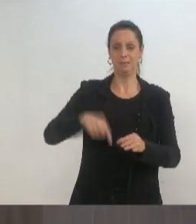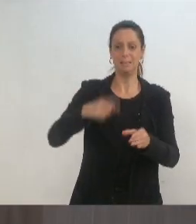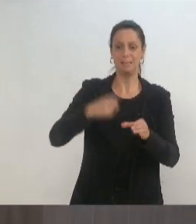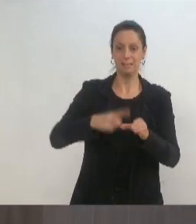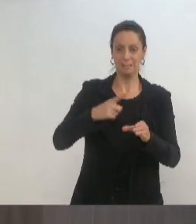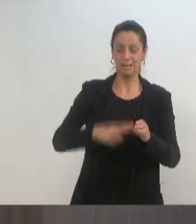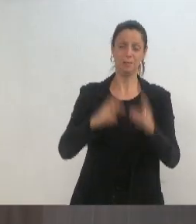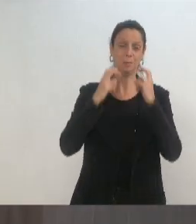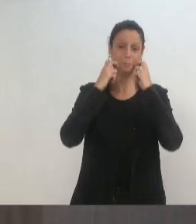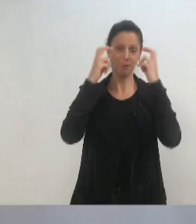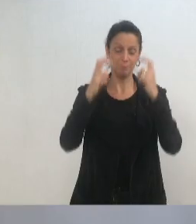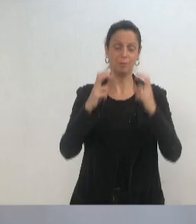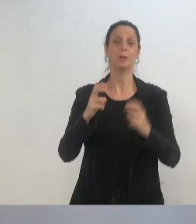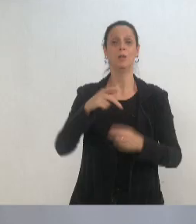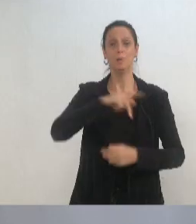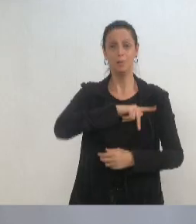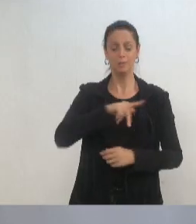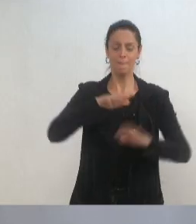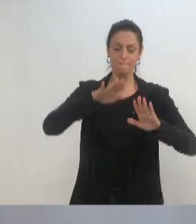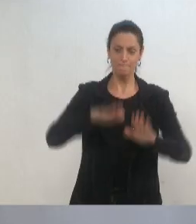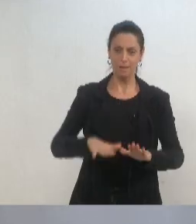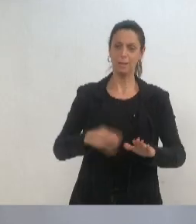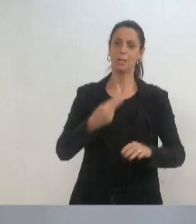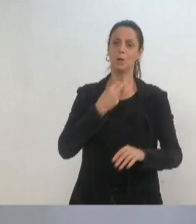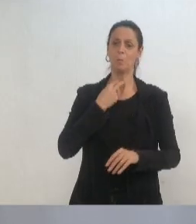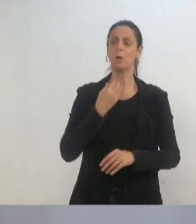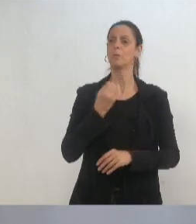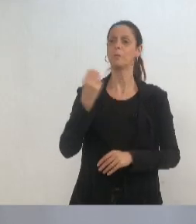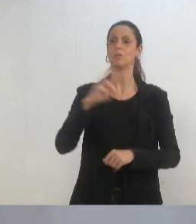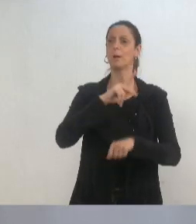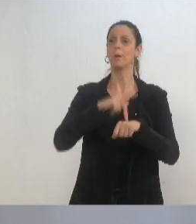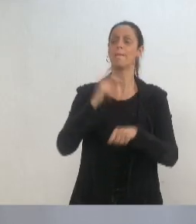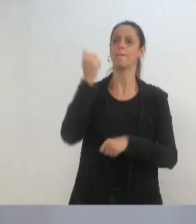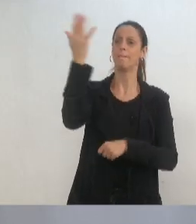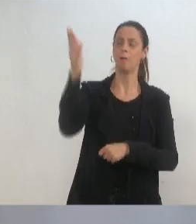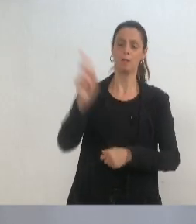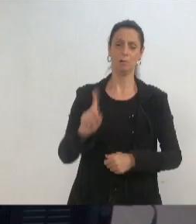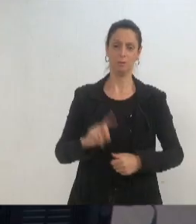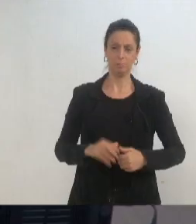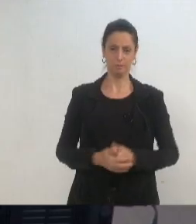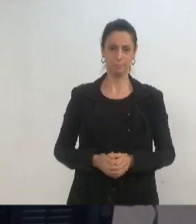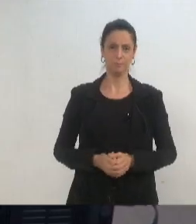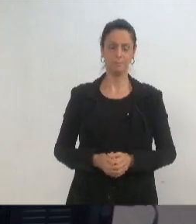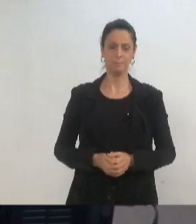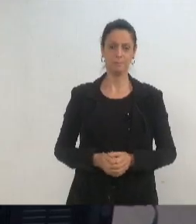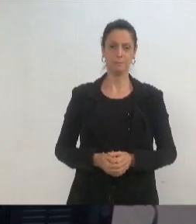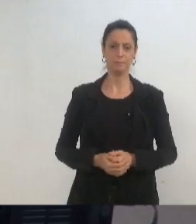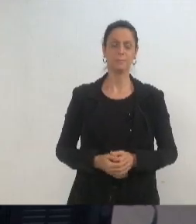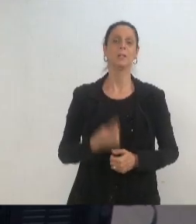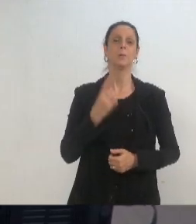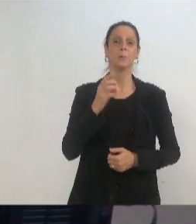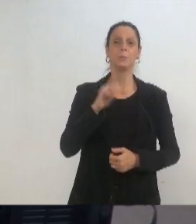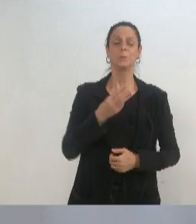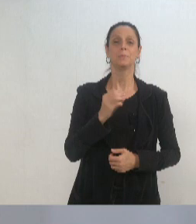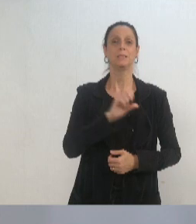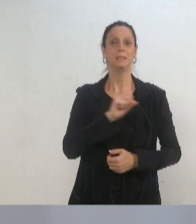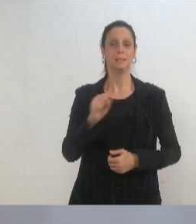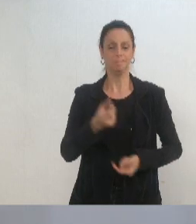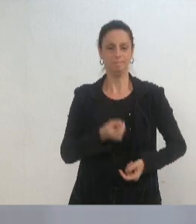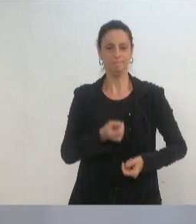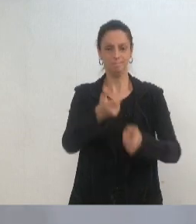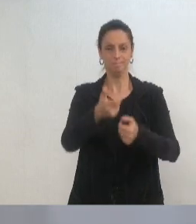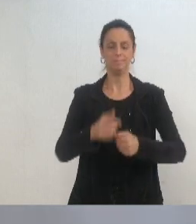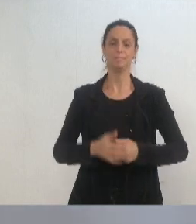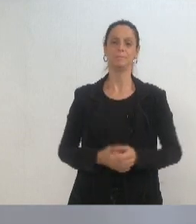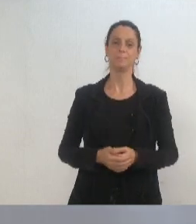bairros. Obrigado. Prefeito, em razão dos dois apartes, mais 1 minuto e 30. Mais 1 minuto e 30 pelos dois apartes. Não